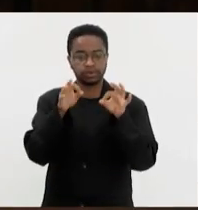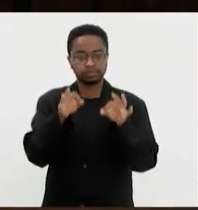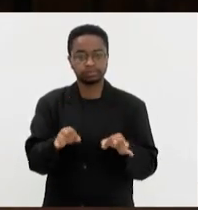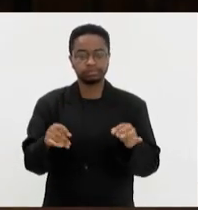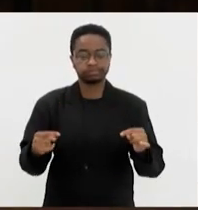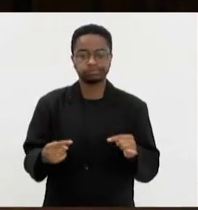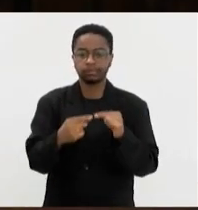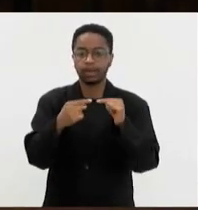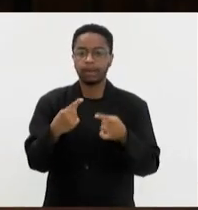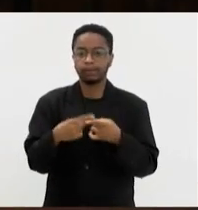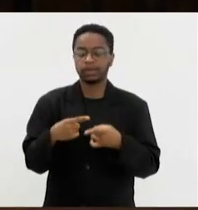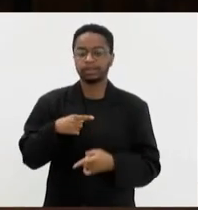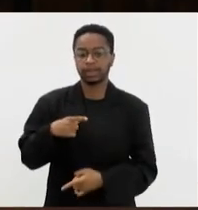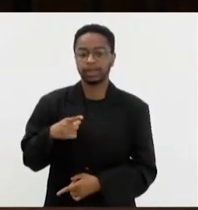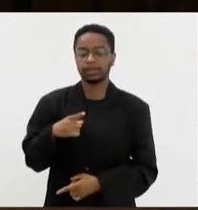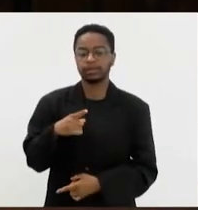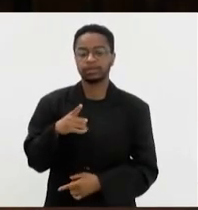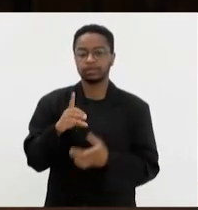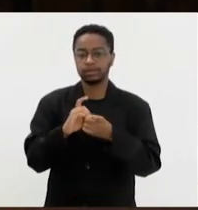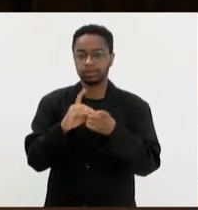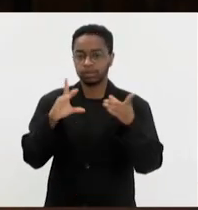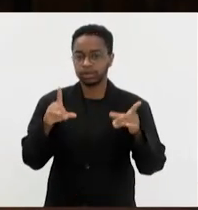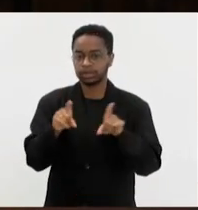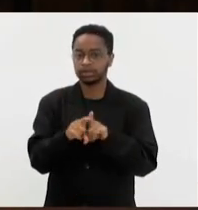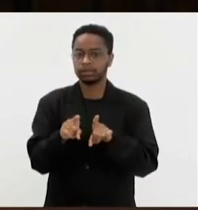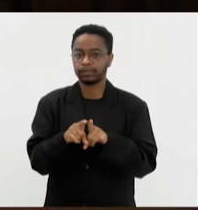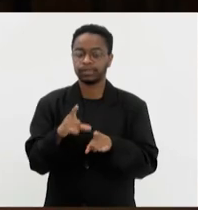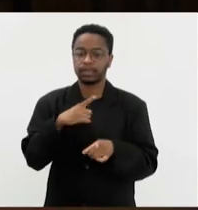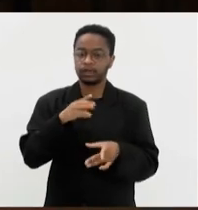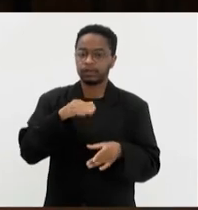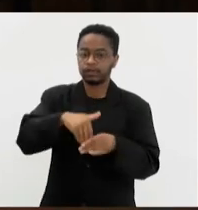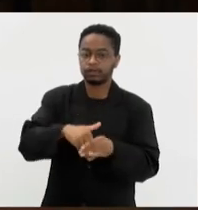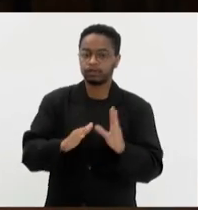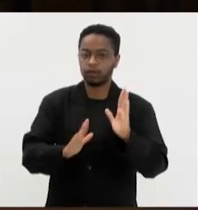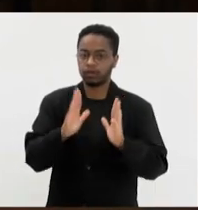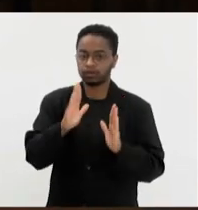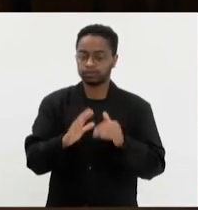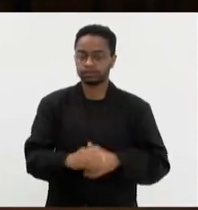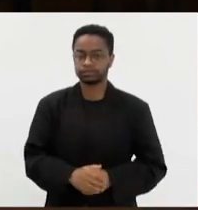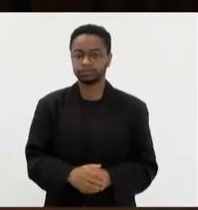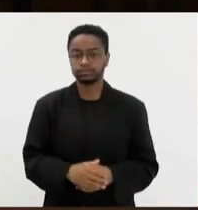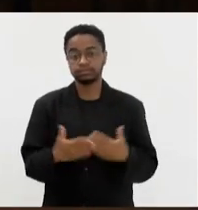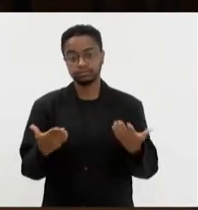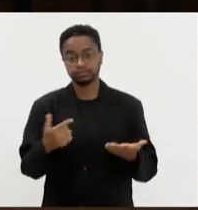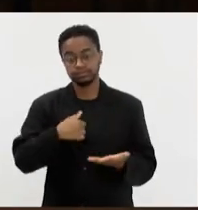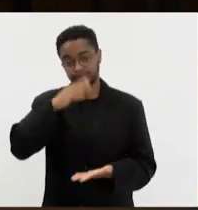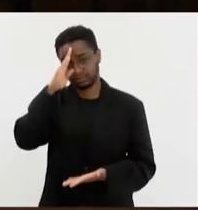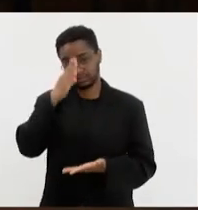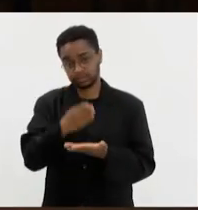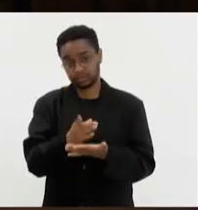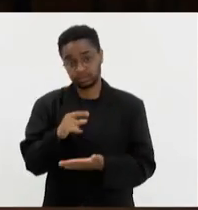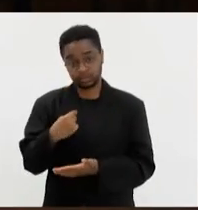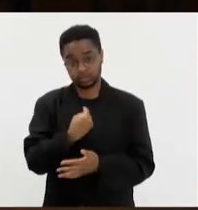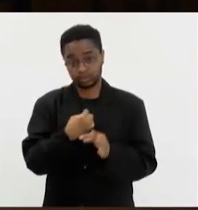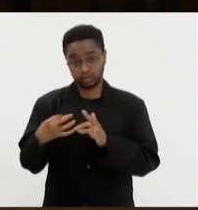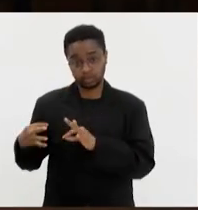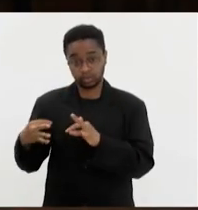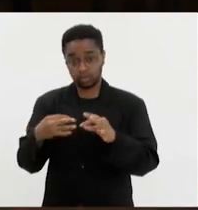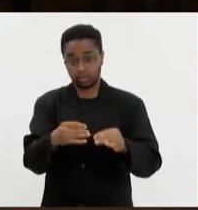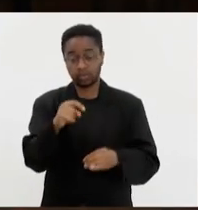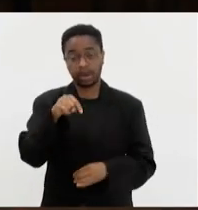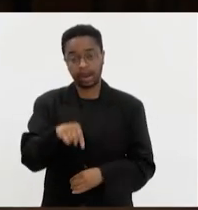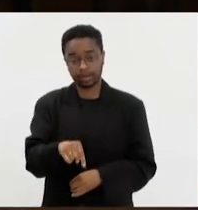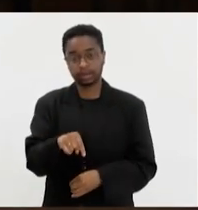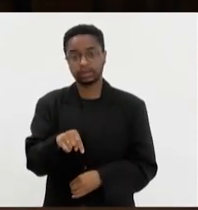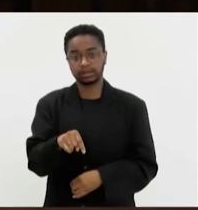existir democracia por existir eh eleições e eu acho que nós todos estamos aqui em grande